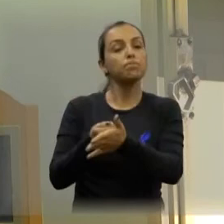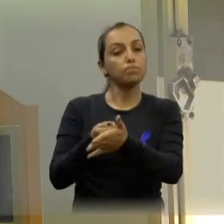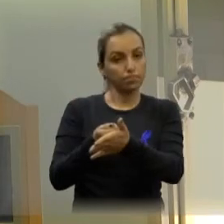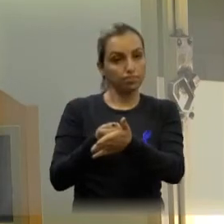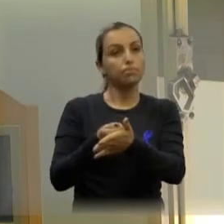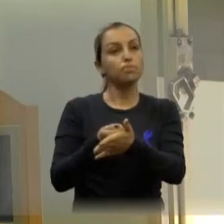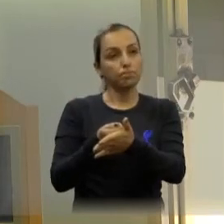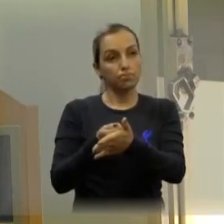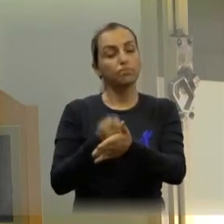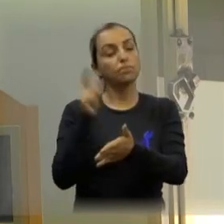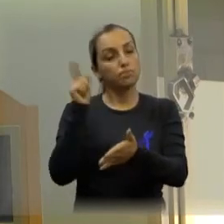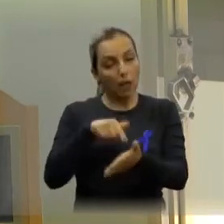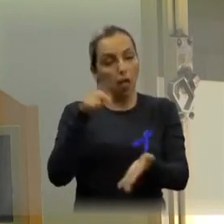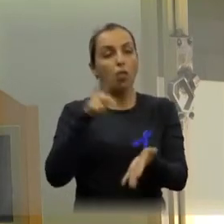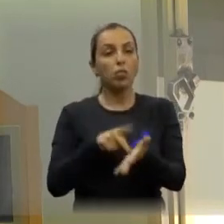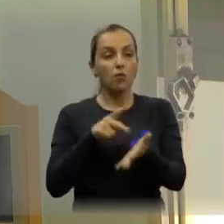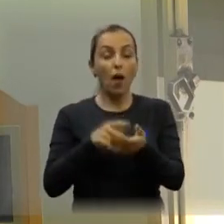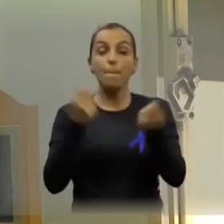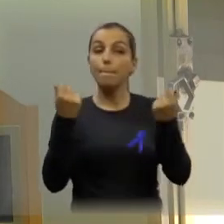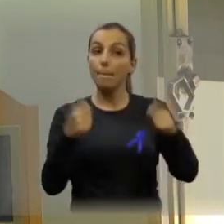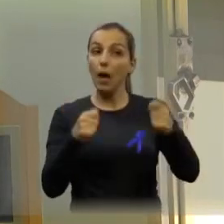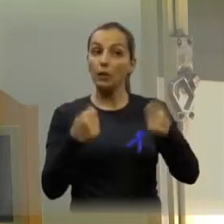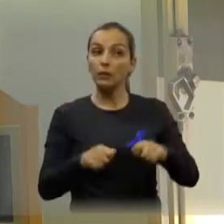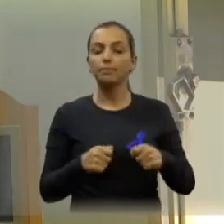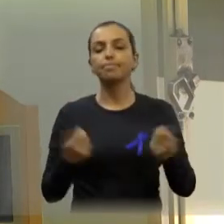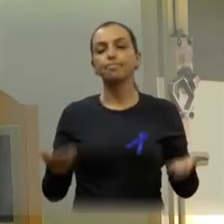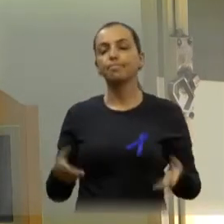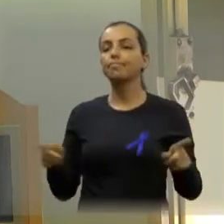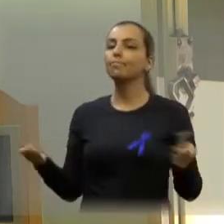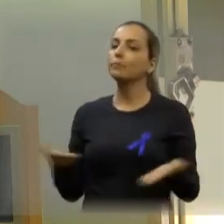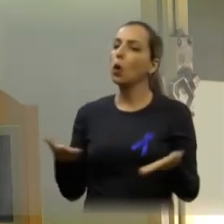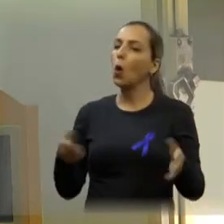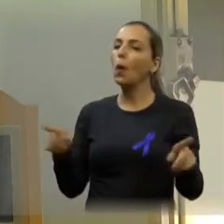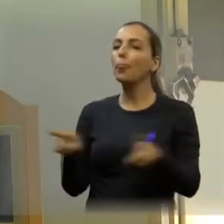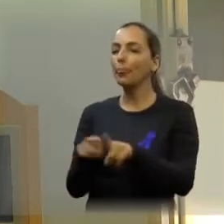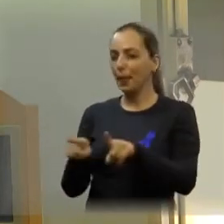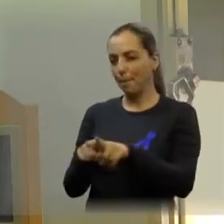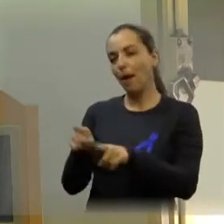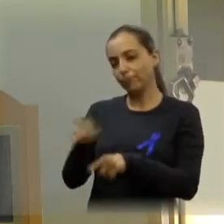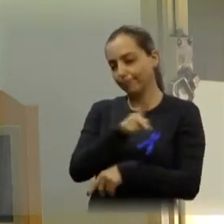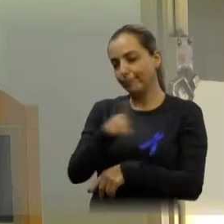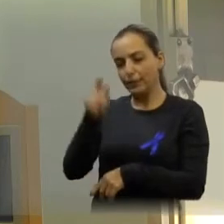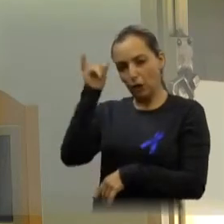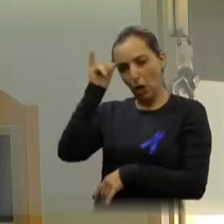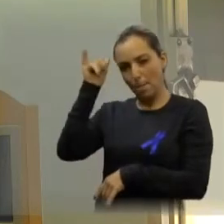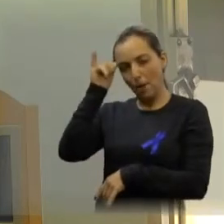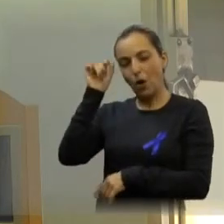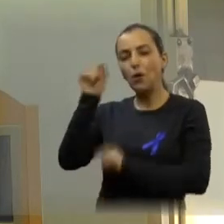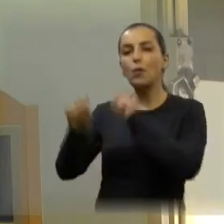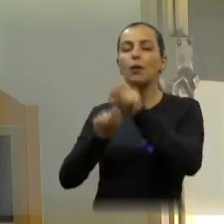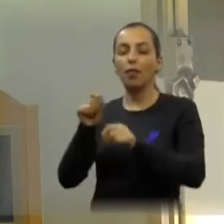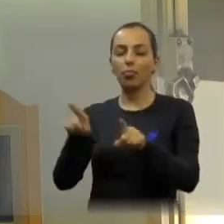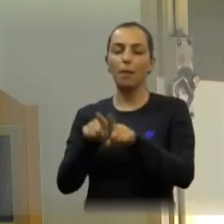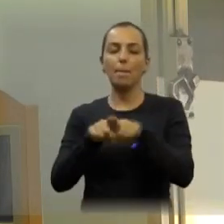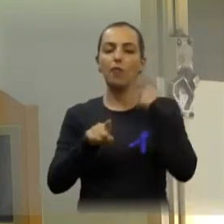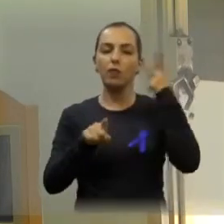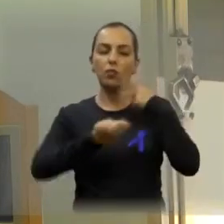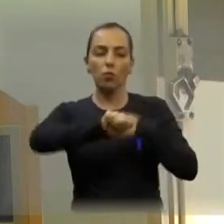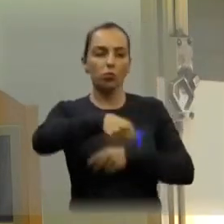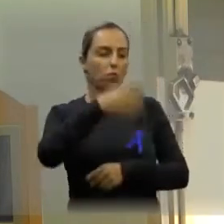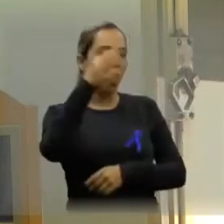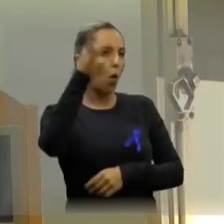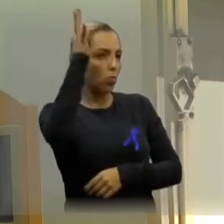temos que cobrar mesmo. Isso daí. E hoje também, né, presidente? Presidente Boi, acho que a vereadora